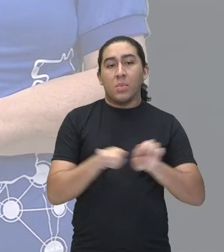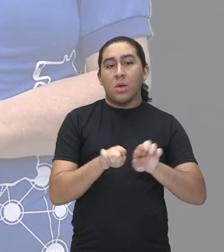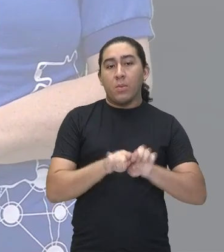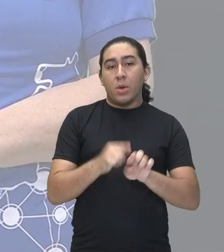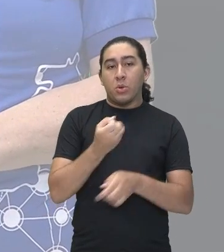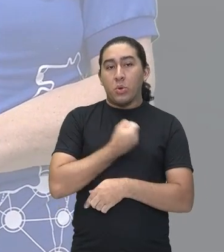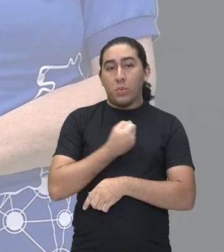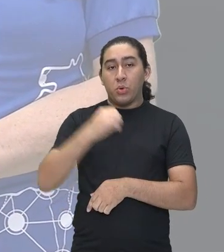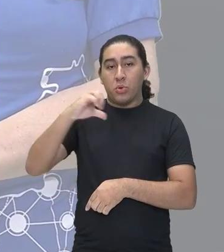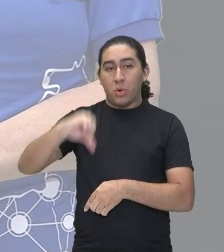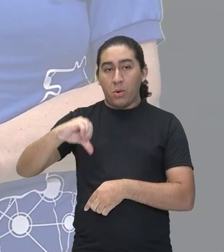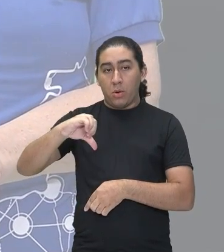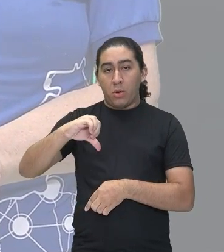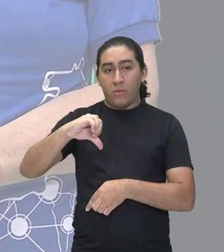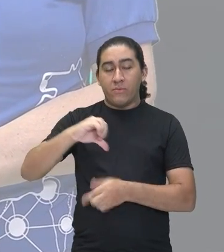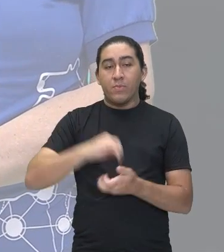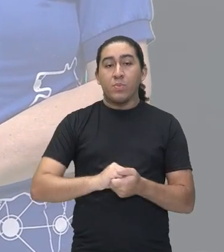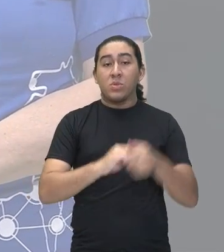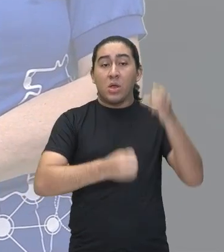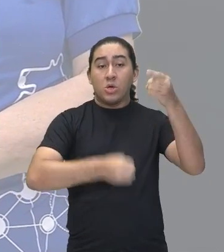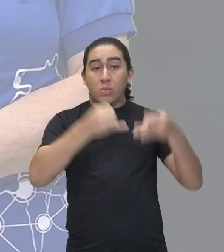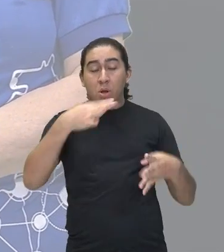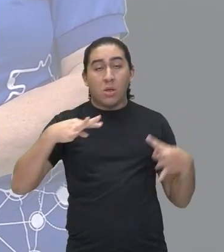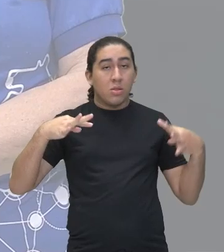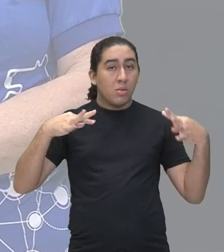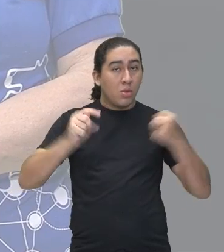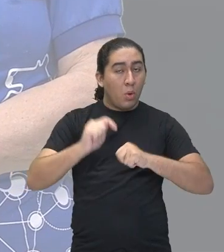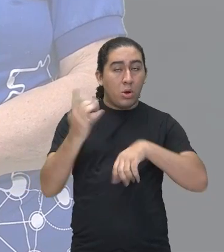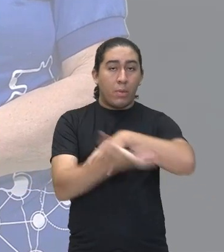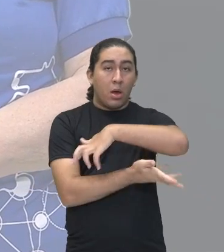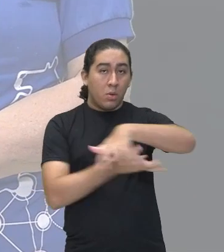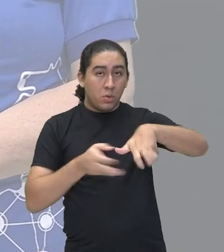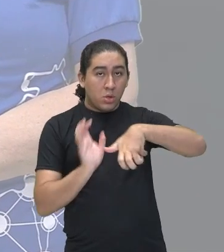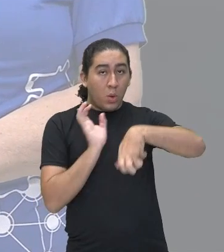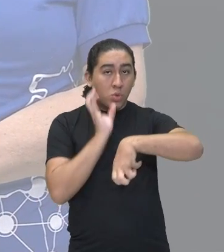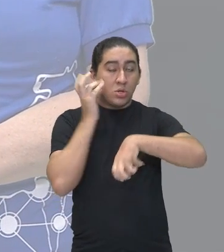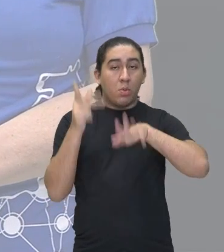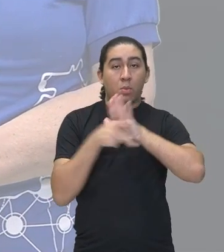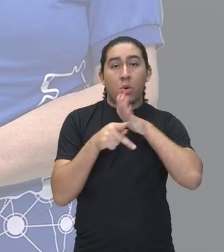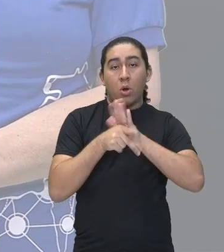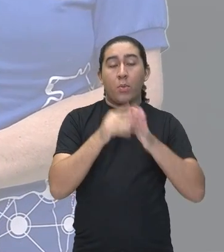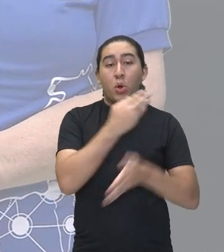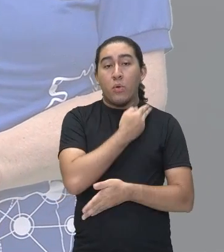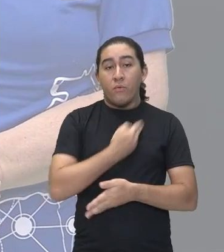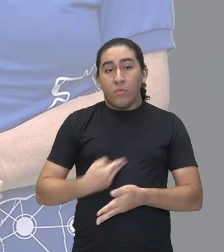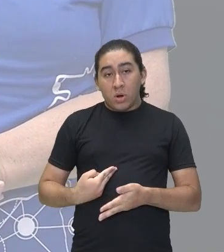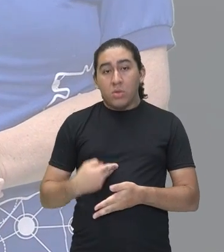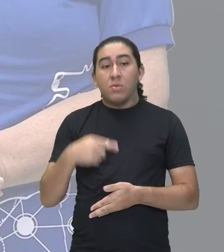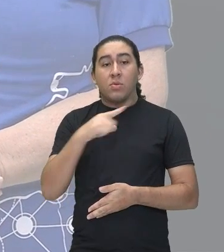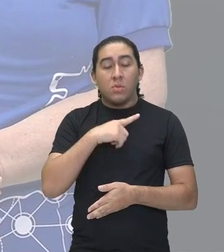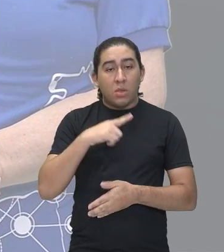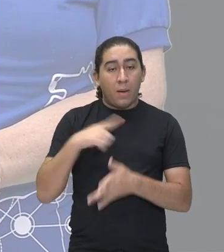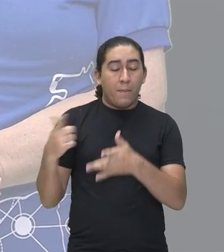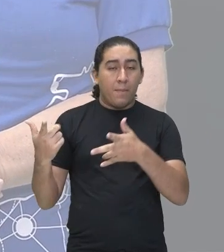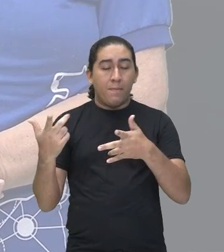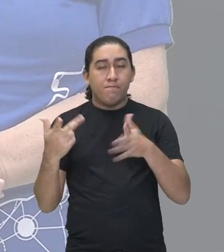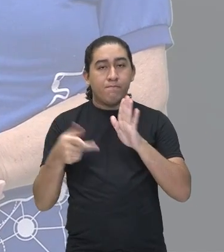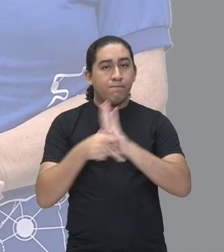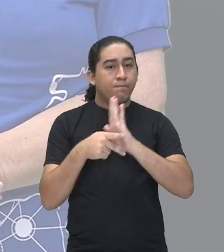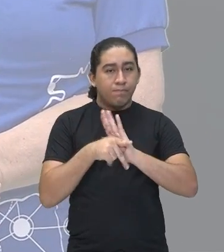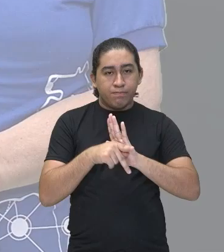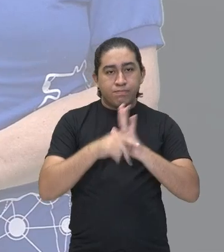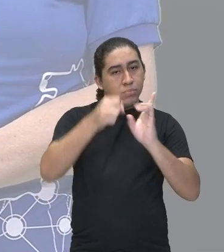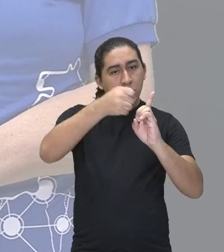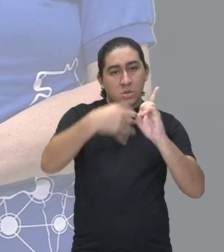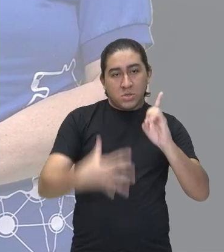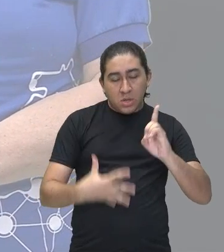9, em que se contam as desordens que Fanfarrão obrou no governo das tropas. Descrição